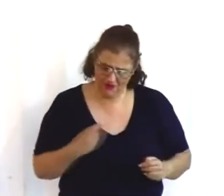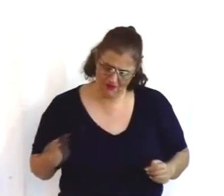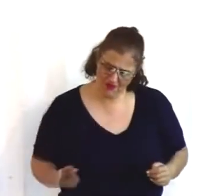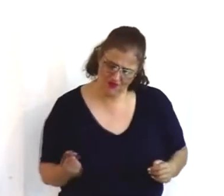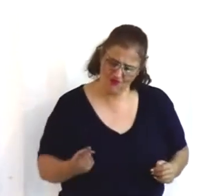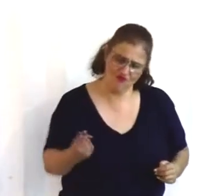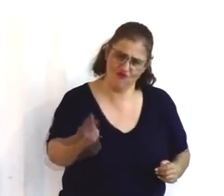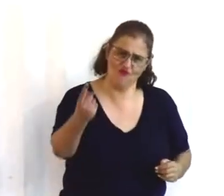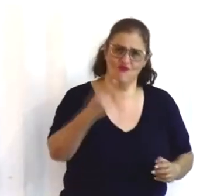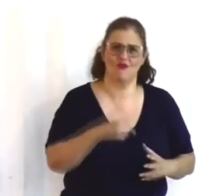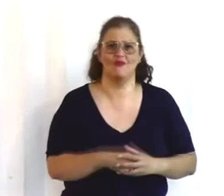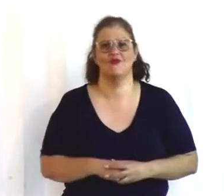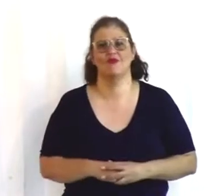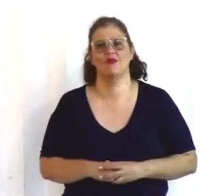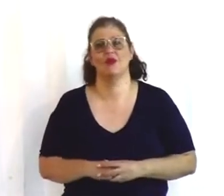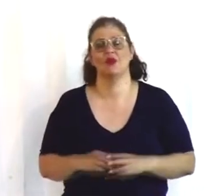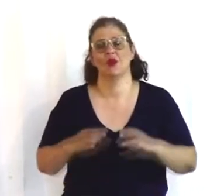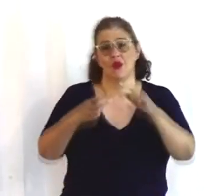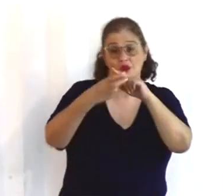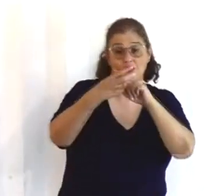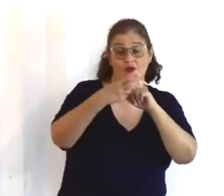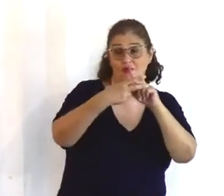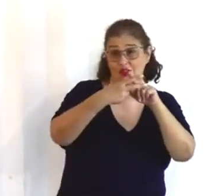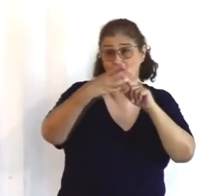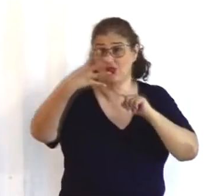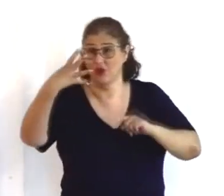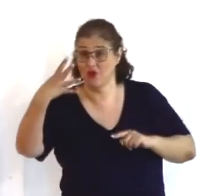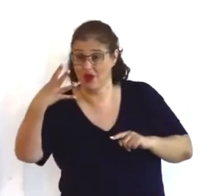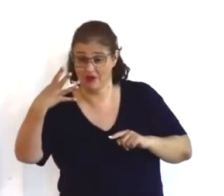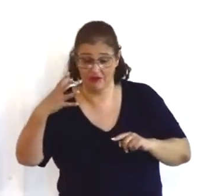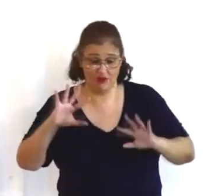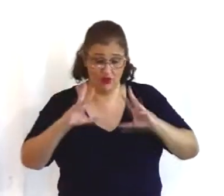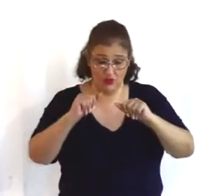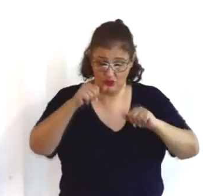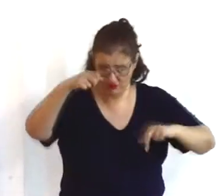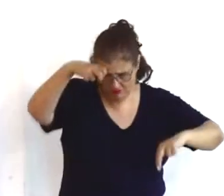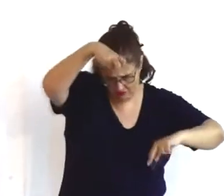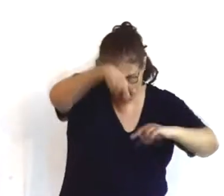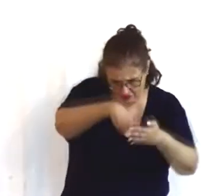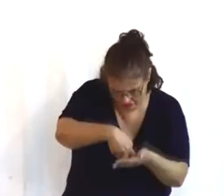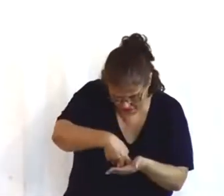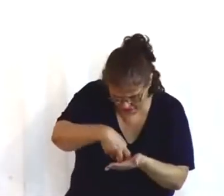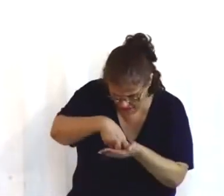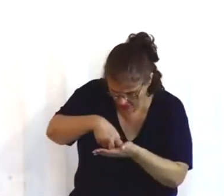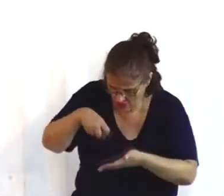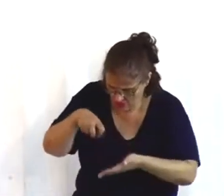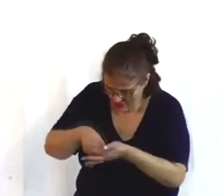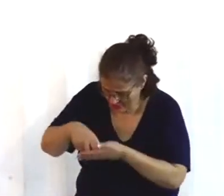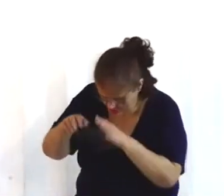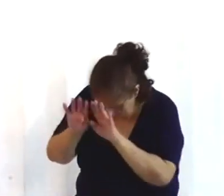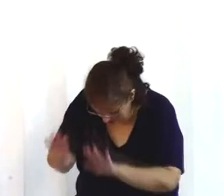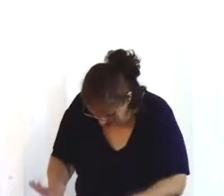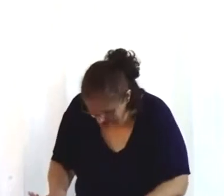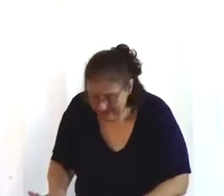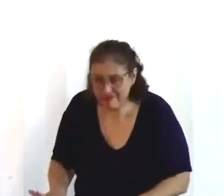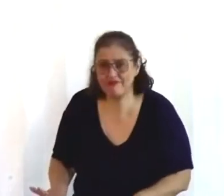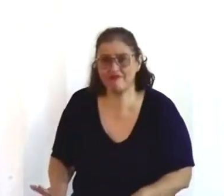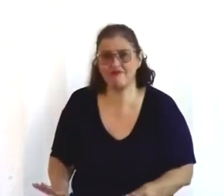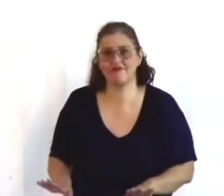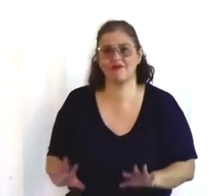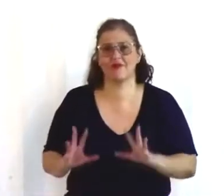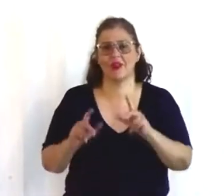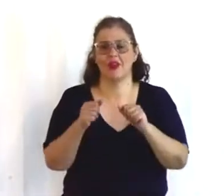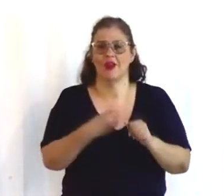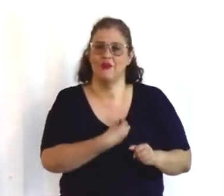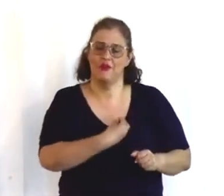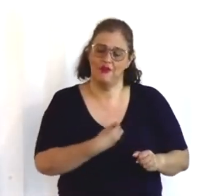dos séculos, os 24 anciãos prostrar-se-ão diante daquele que se encontra sentado no trono, adorarão o que vive